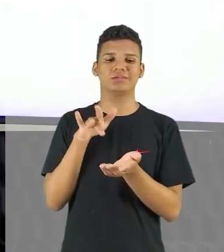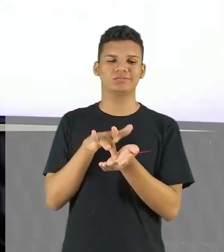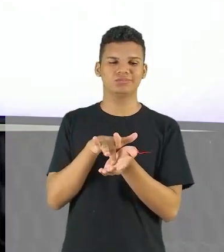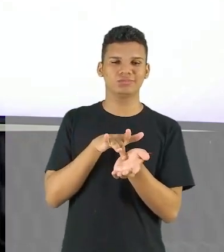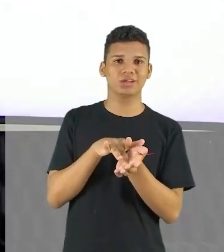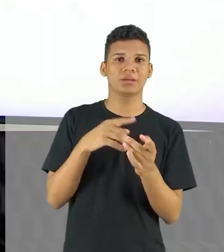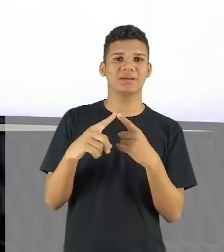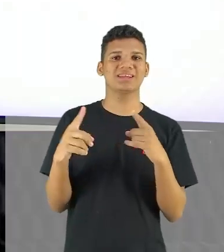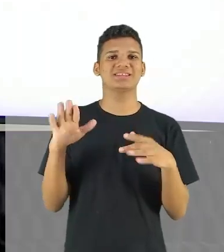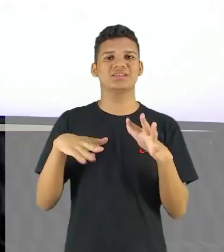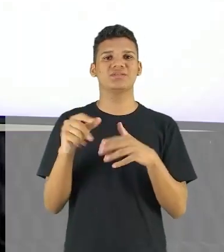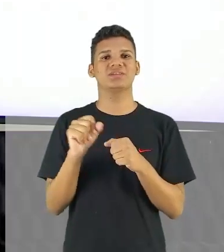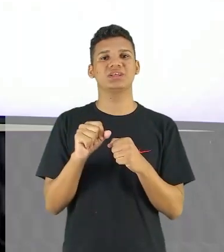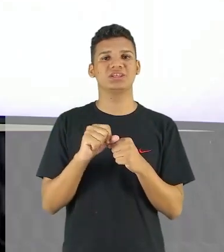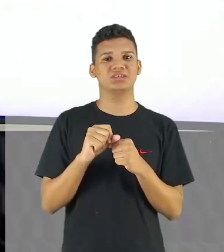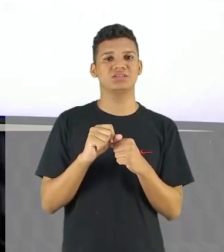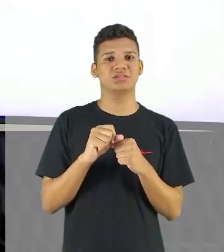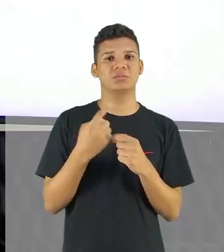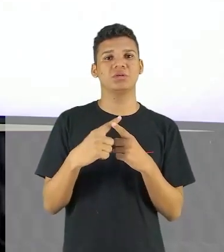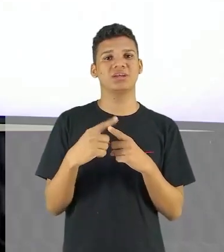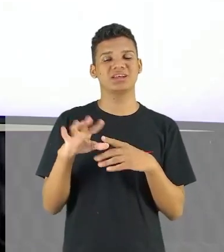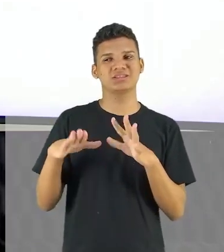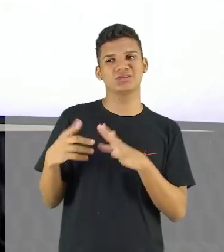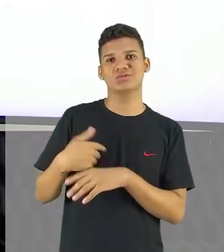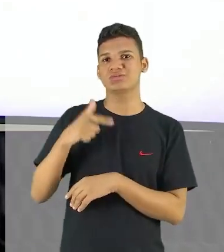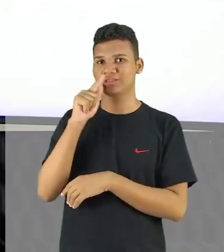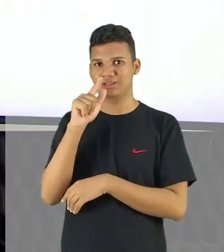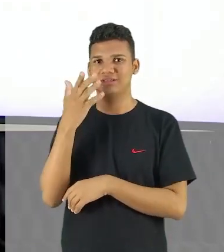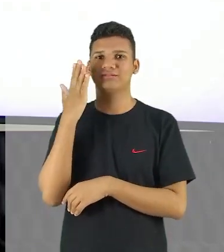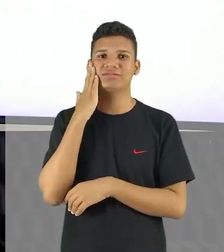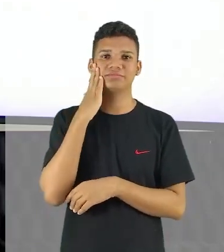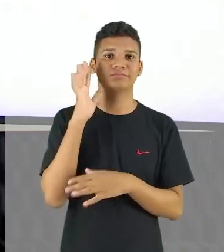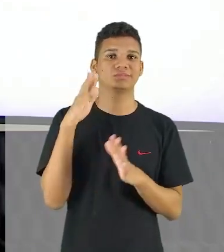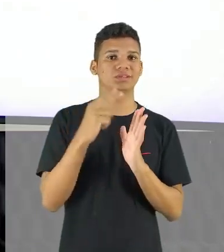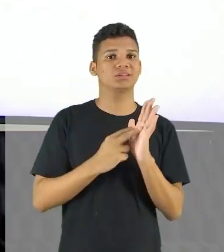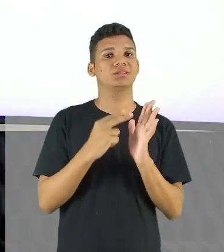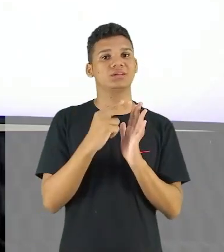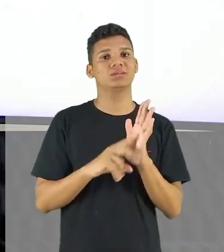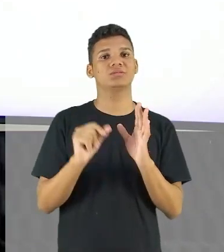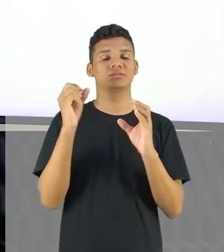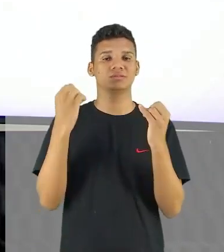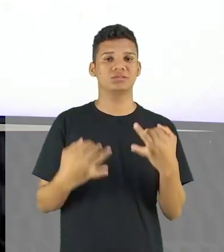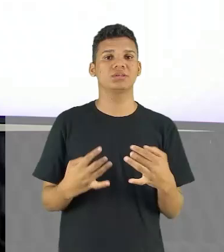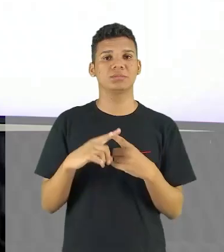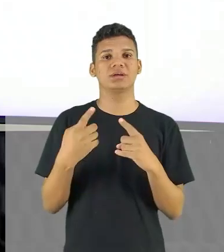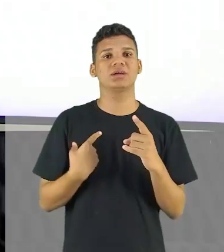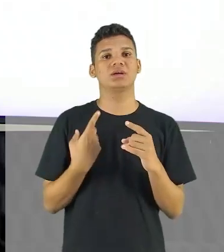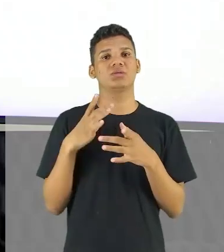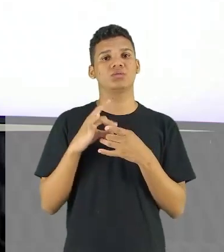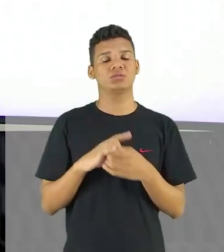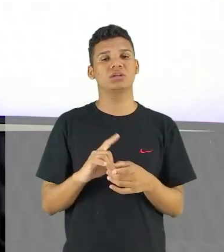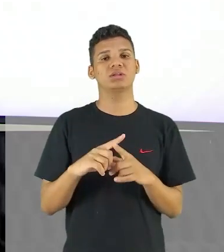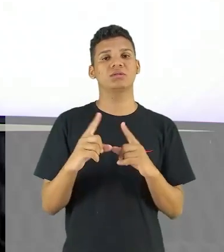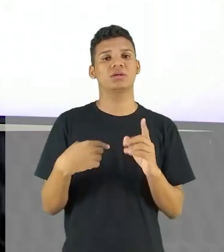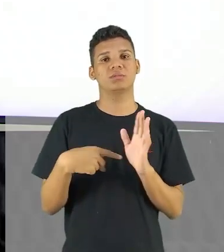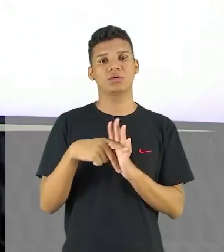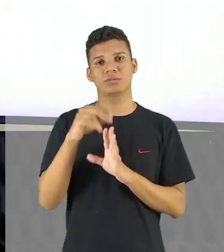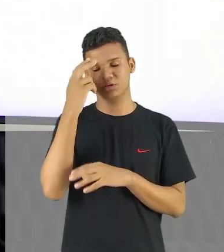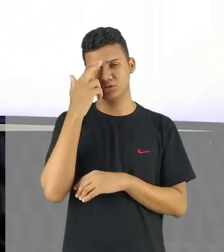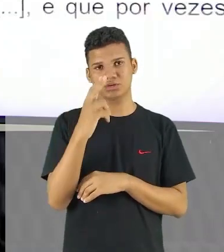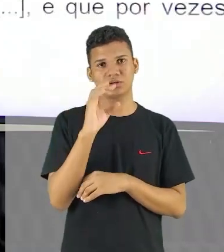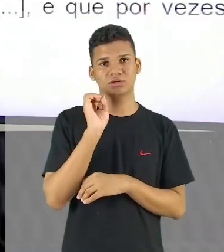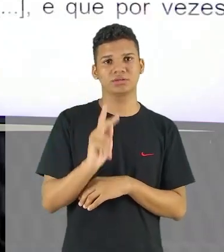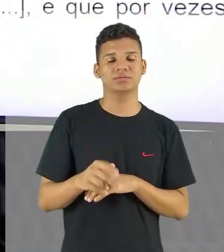de tudo aí para conseguir se dar bem. Leitura isolada, contexto, a história, tá bom?